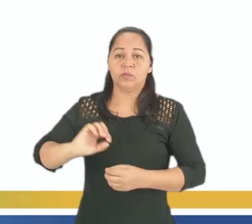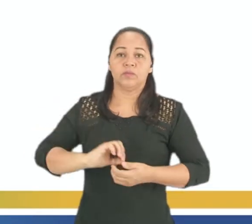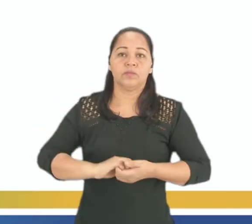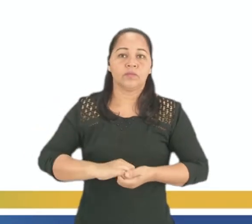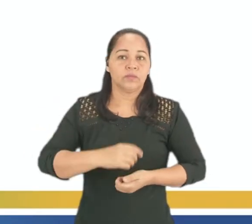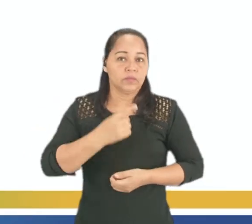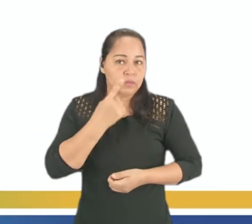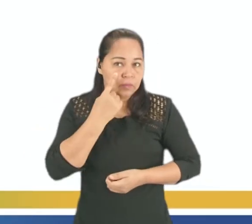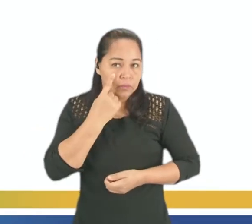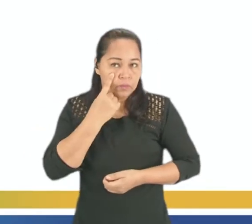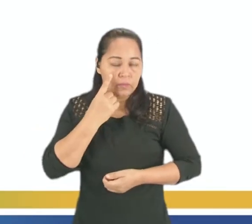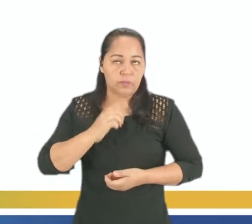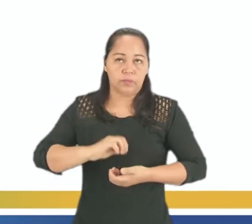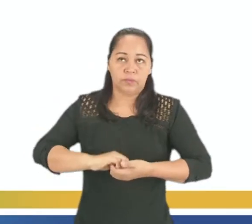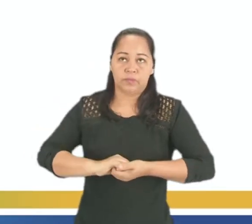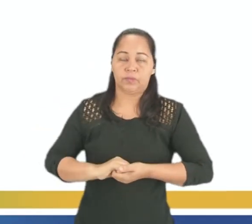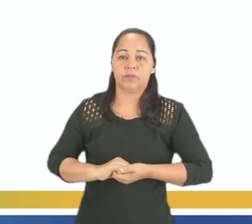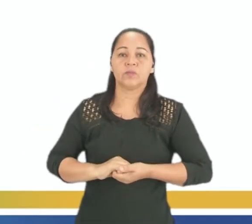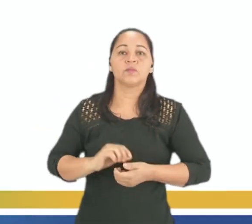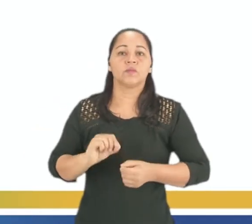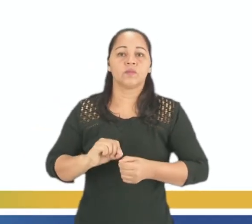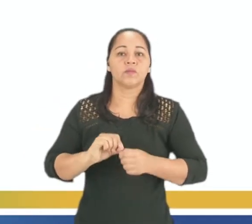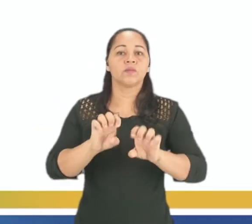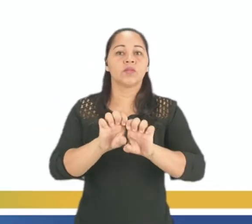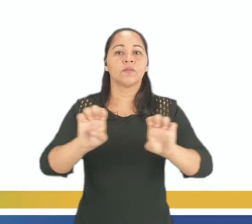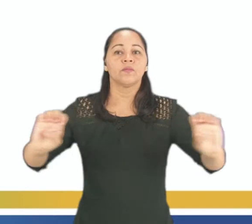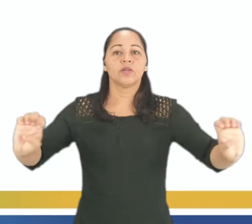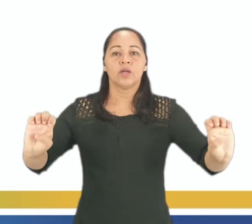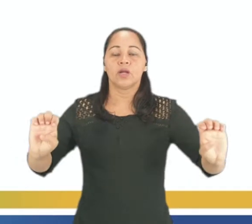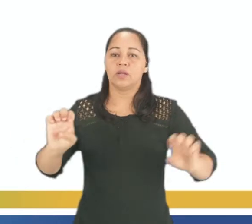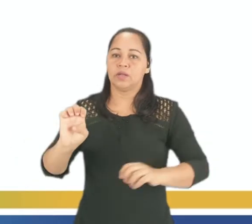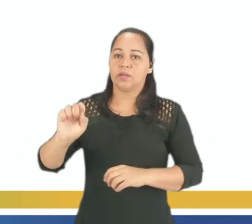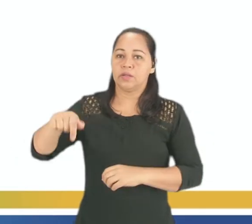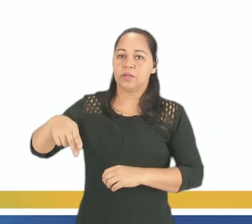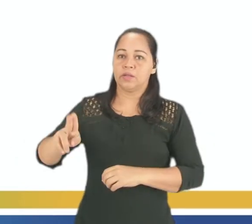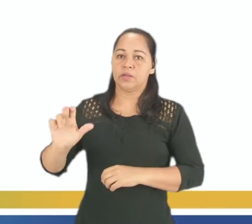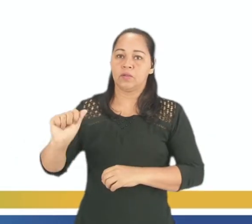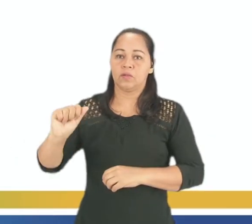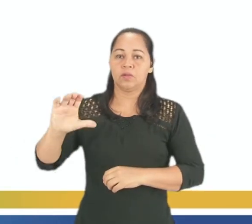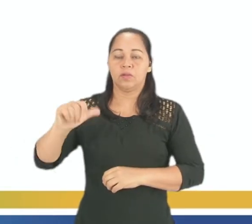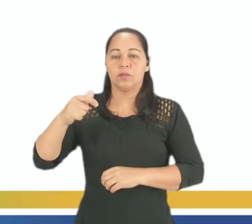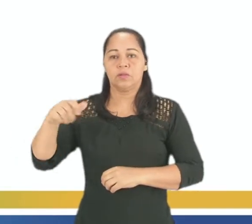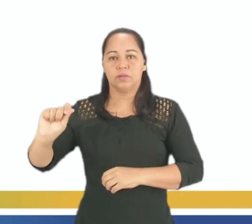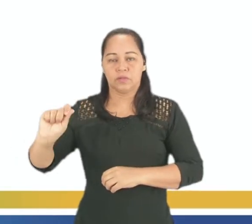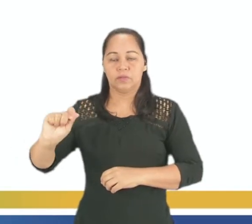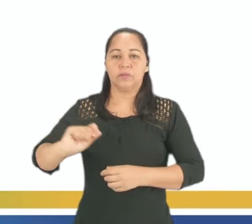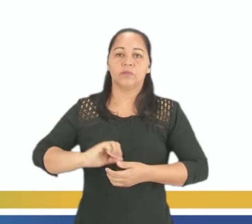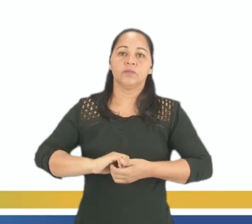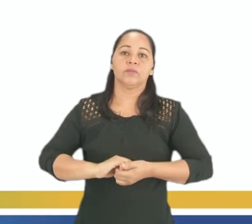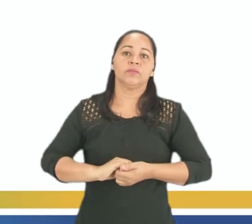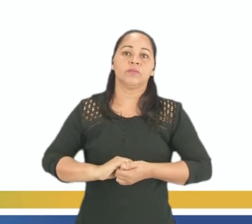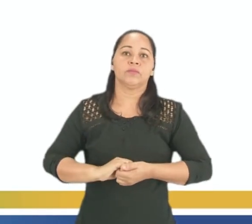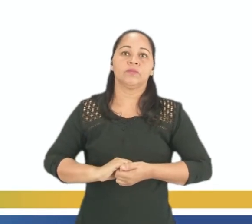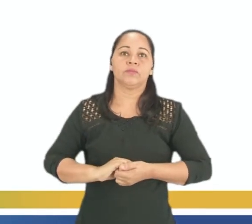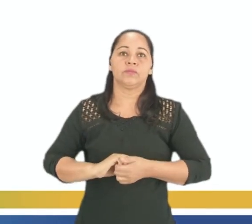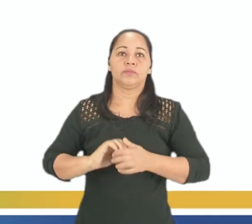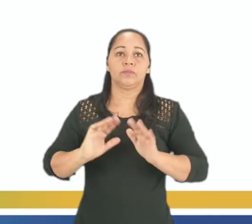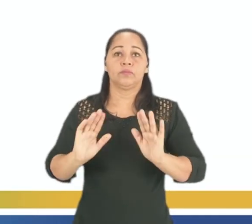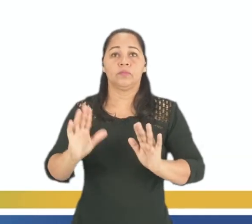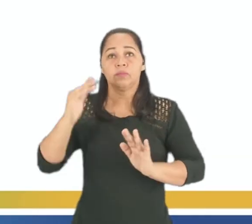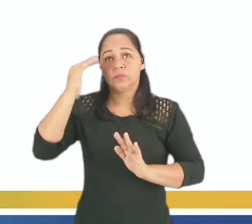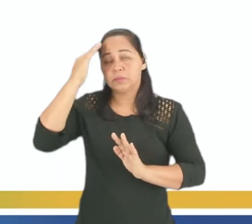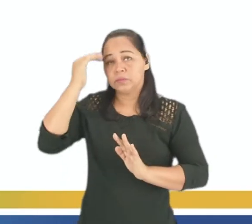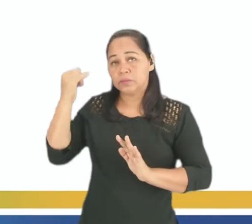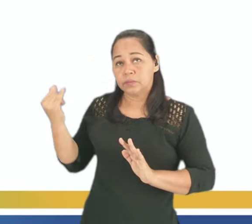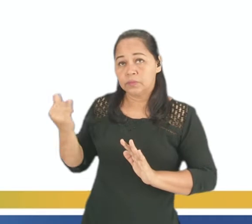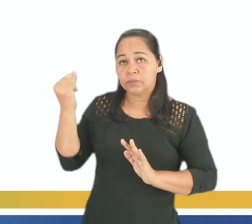Então, aqui nós vamos construir uma ideia aí de resolução para os sistemas de equações. Além de saber armar o sistema, é importante